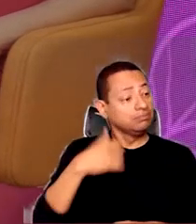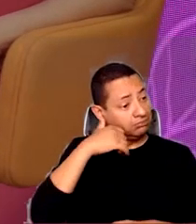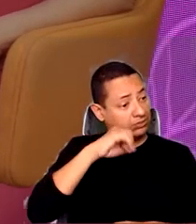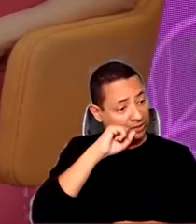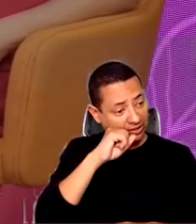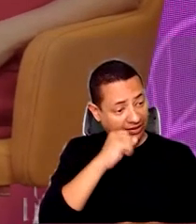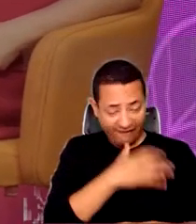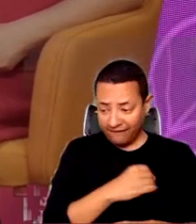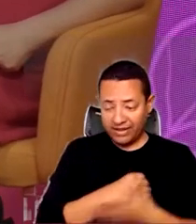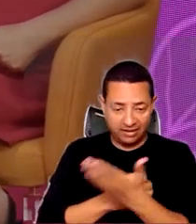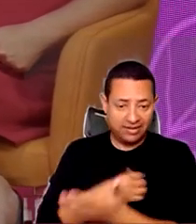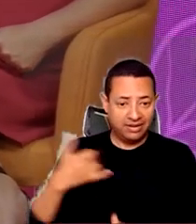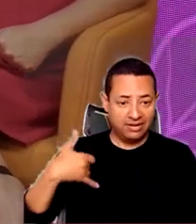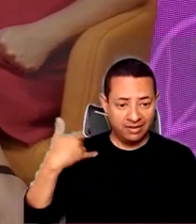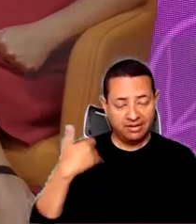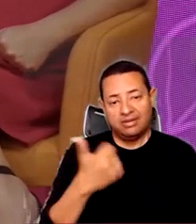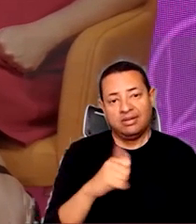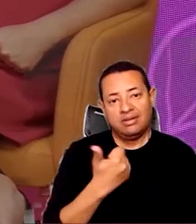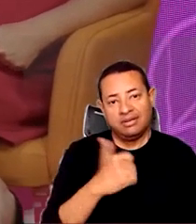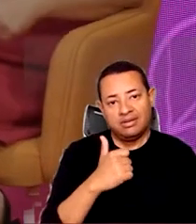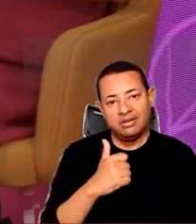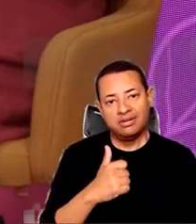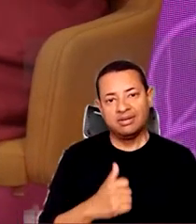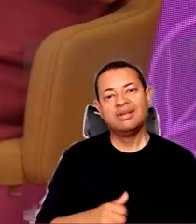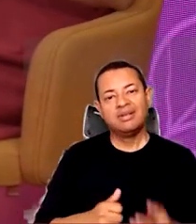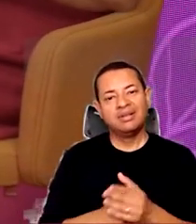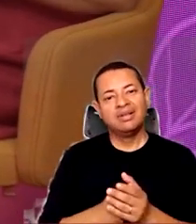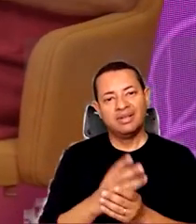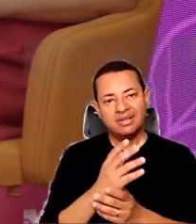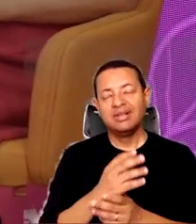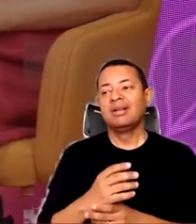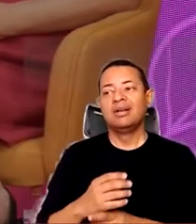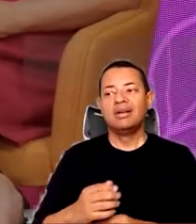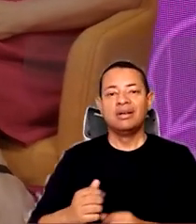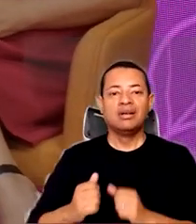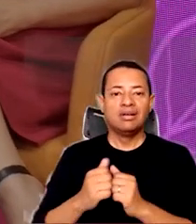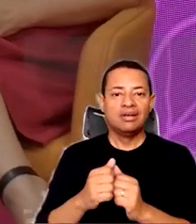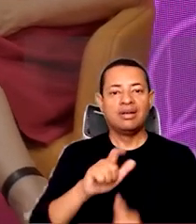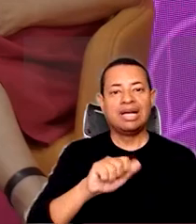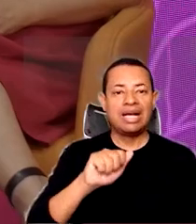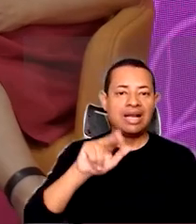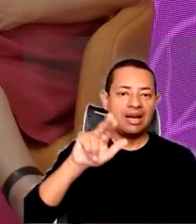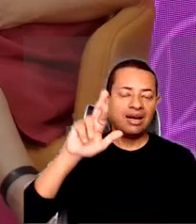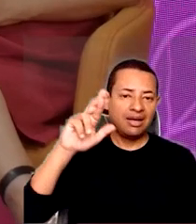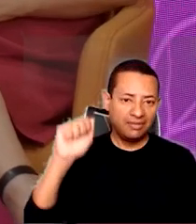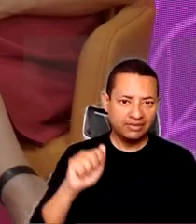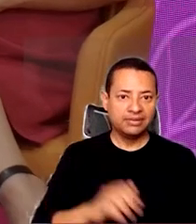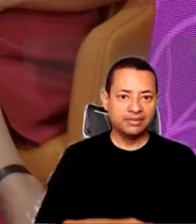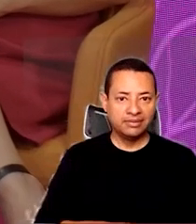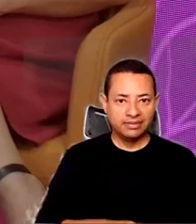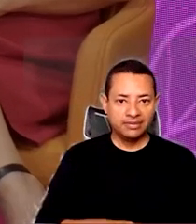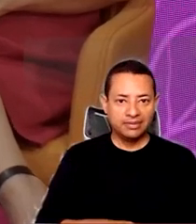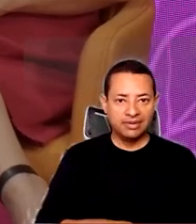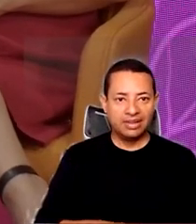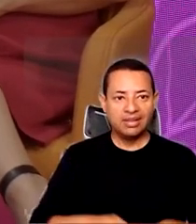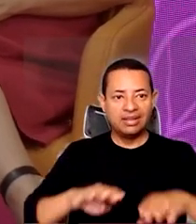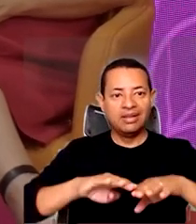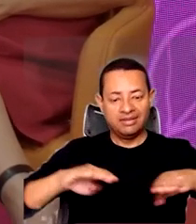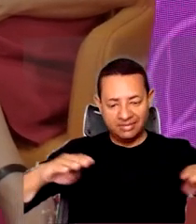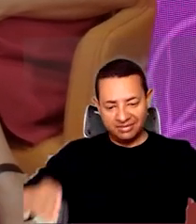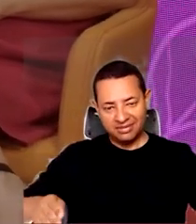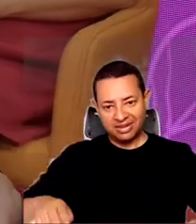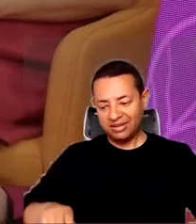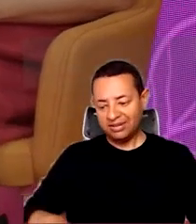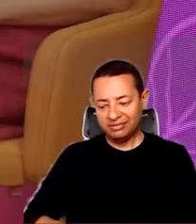11 anos e muitas vezes eu levo Laura Para Não Dizer a Laura fica debaixo da minha